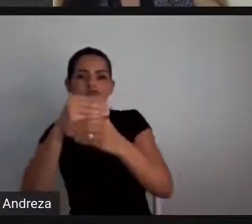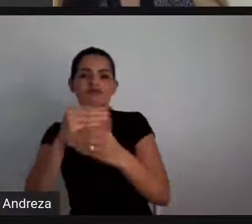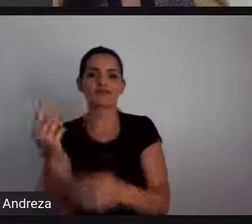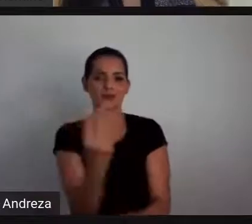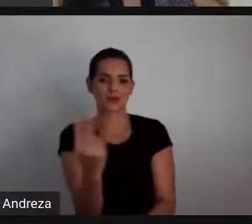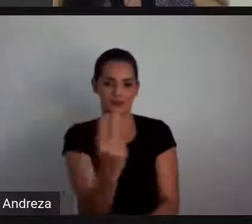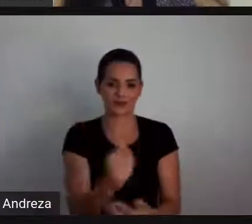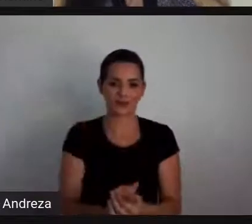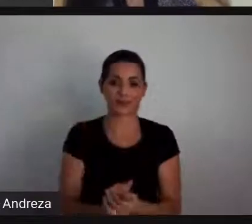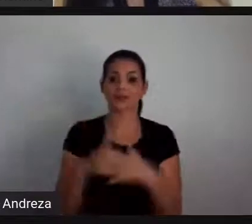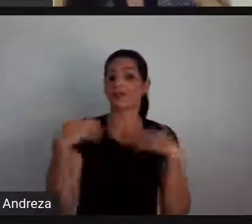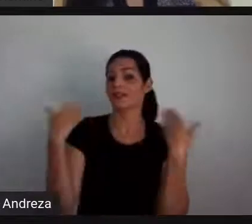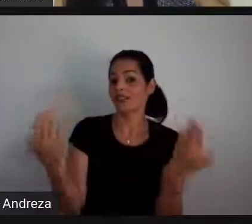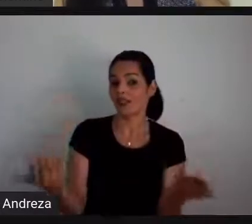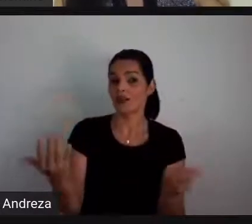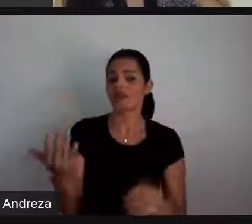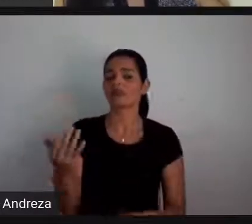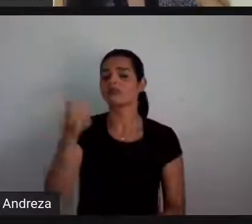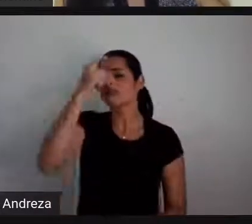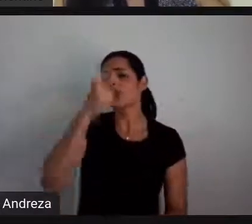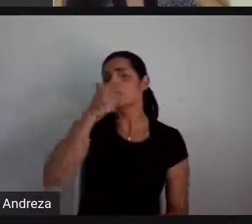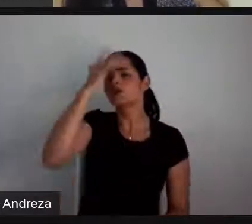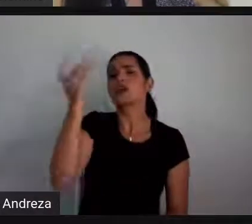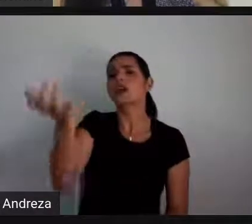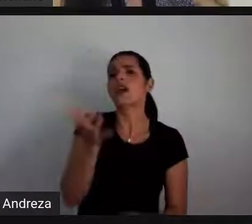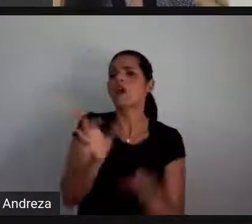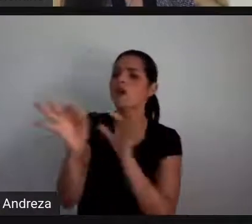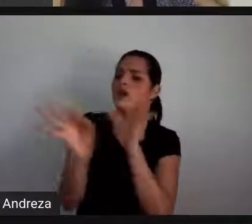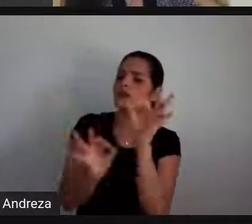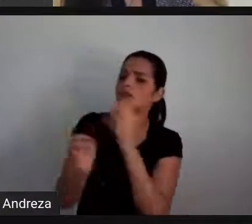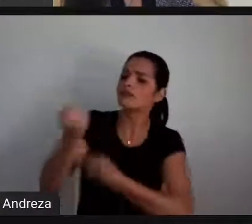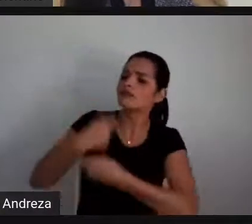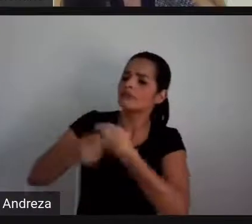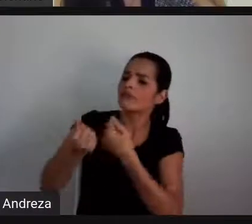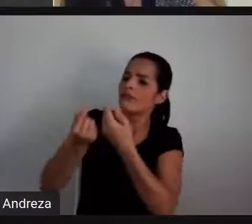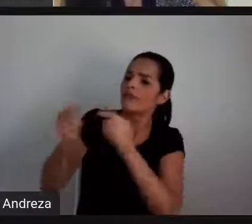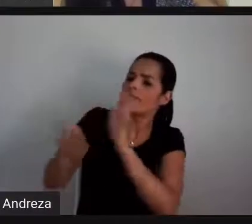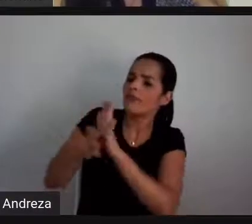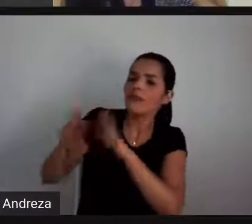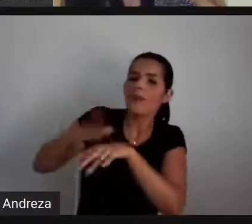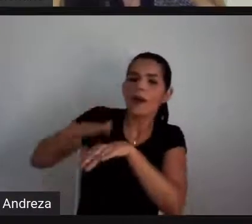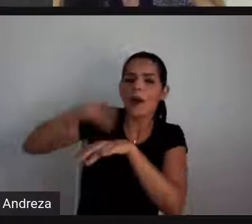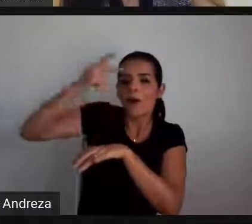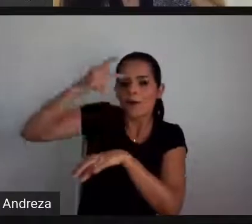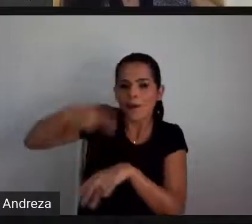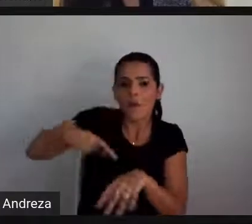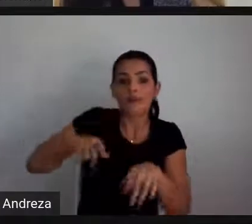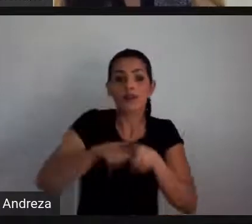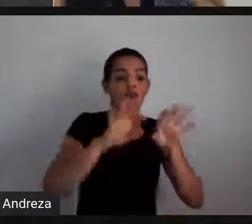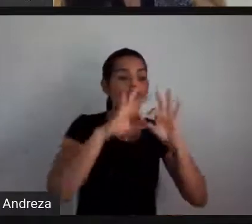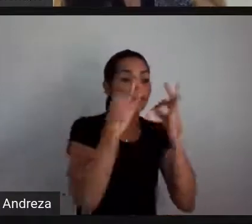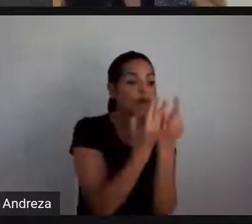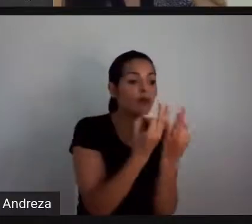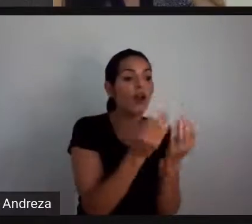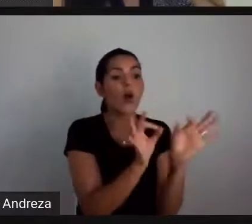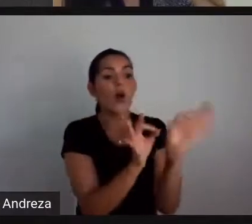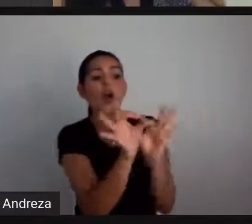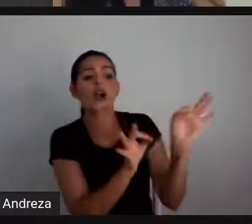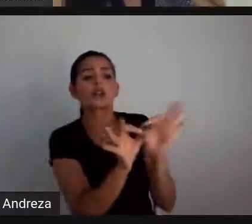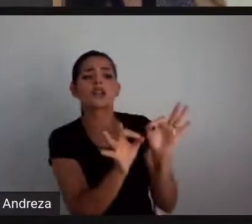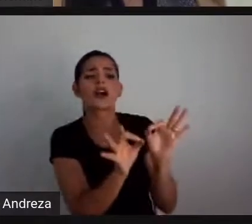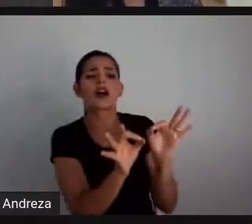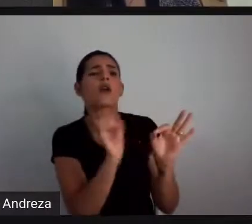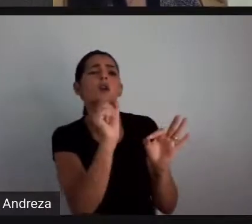quem quer começar a organizar suas finanças pessoais, familiares, quais aspectos que você considera fundamentais, assim, por onde começar esse